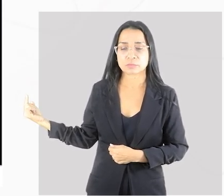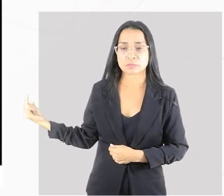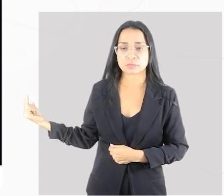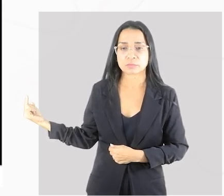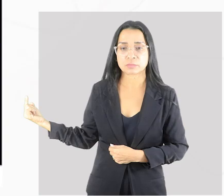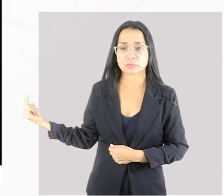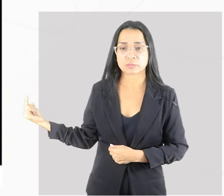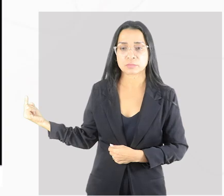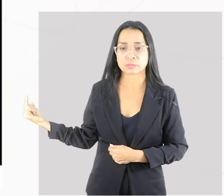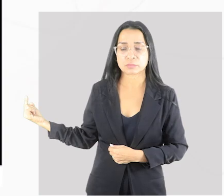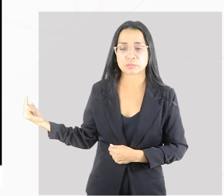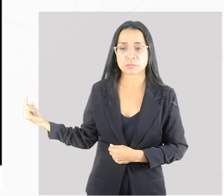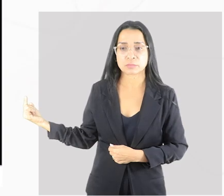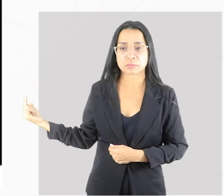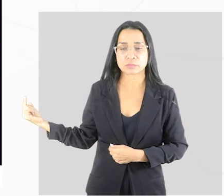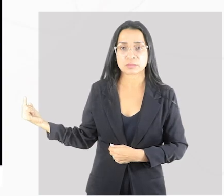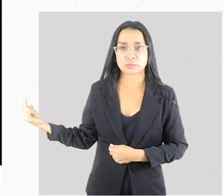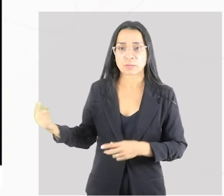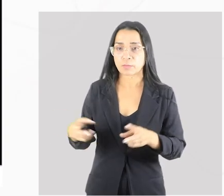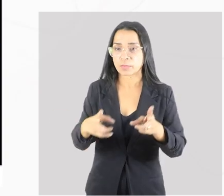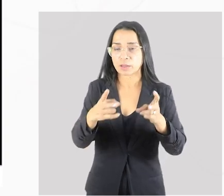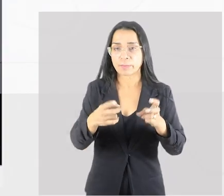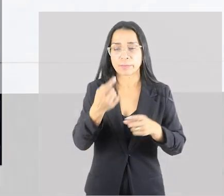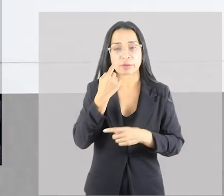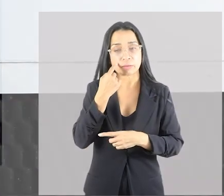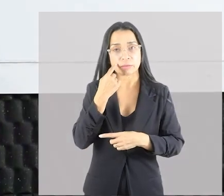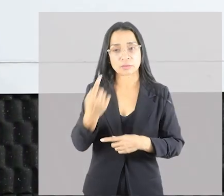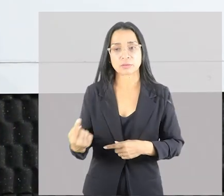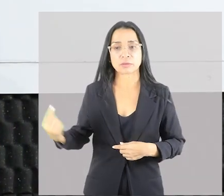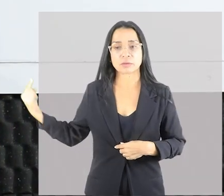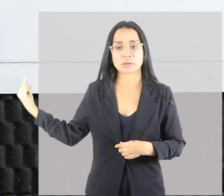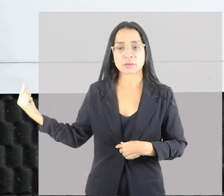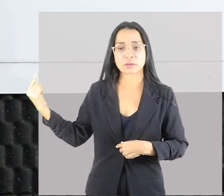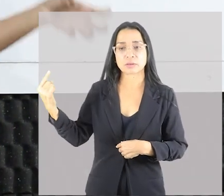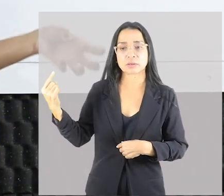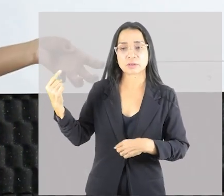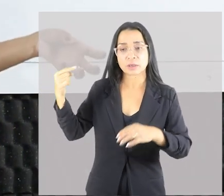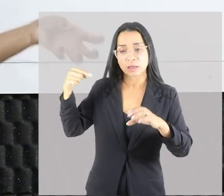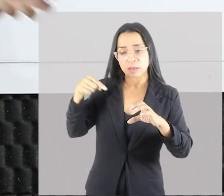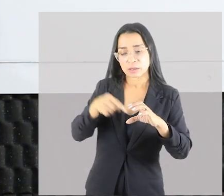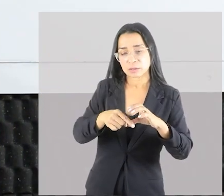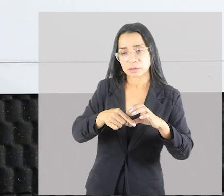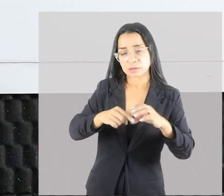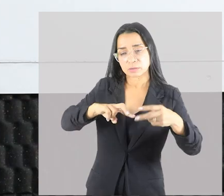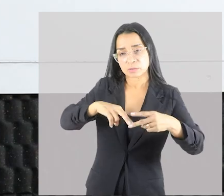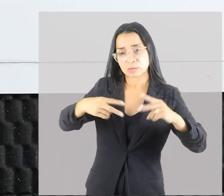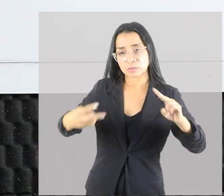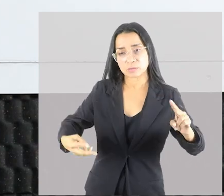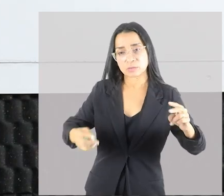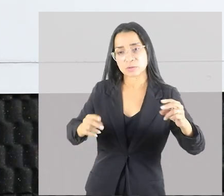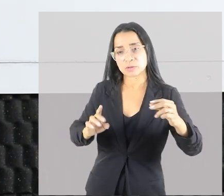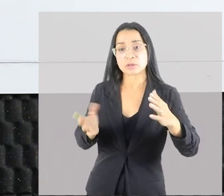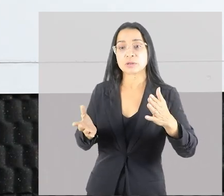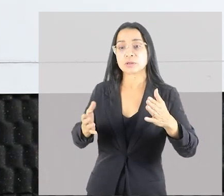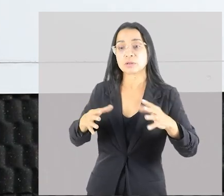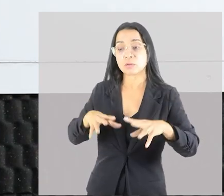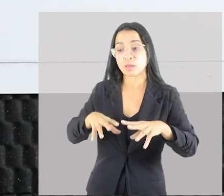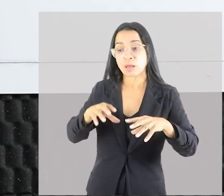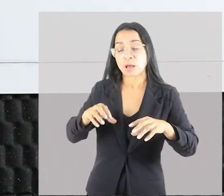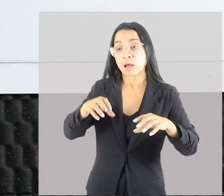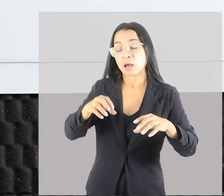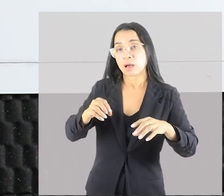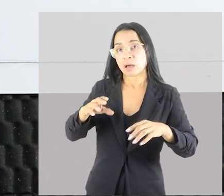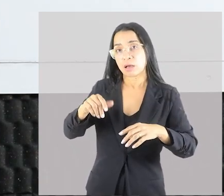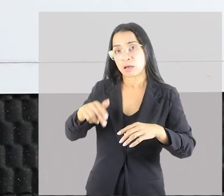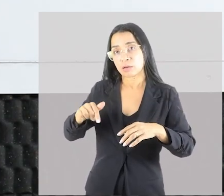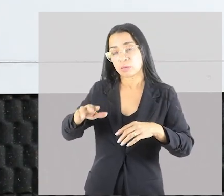proteínas, brilharam. Então você percebe nesse momento que essa inserção do gene da água-viva no camundongo deu certo,